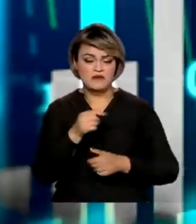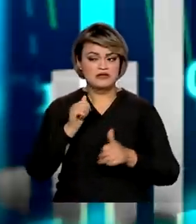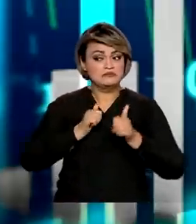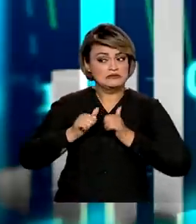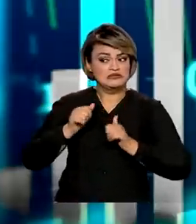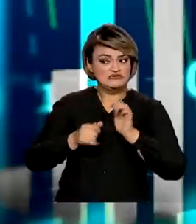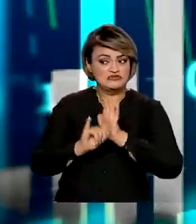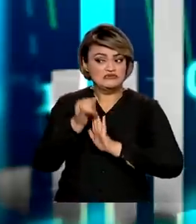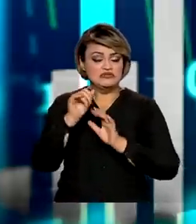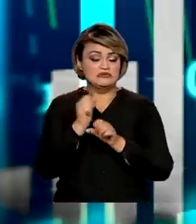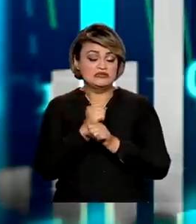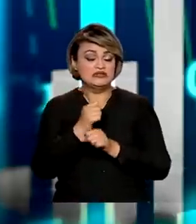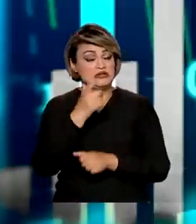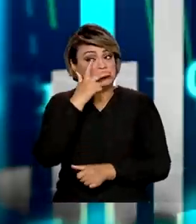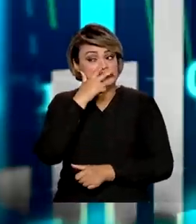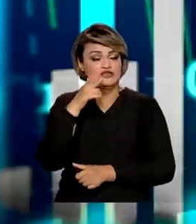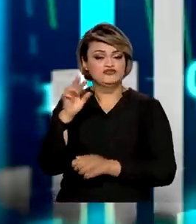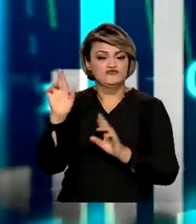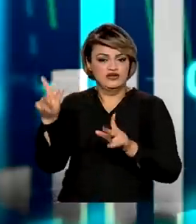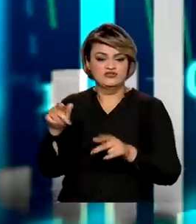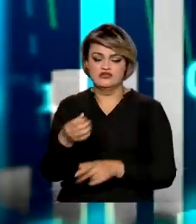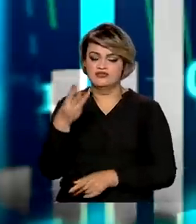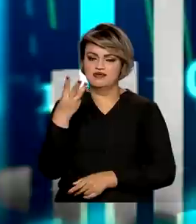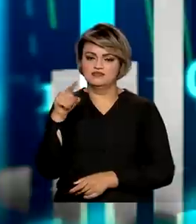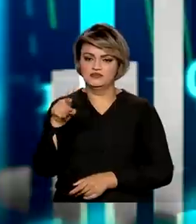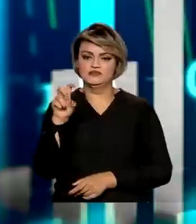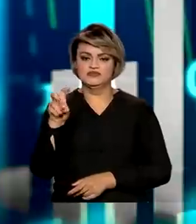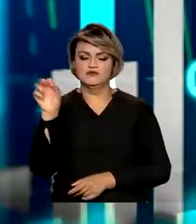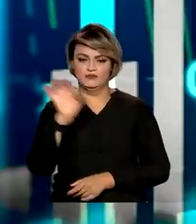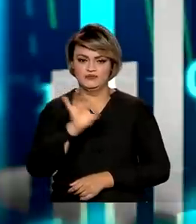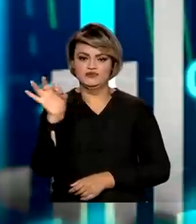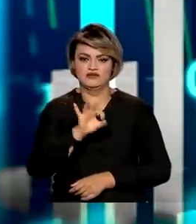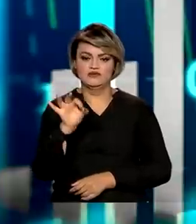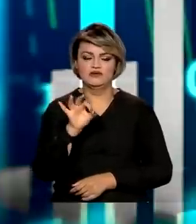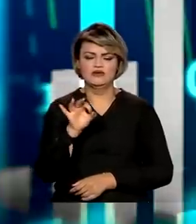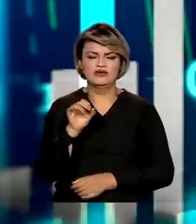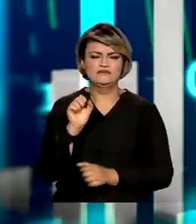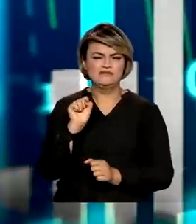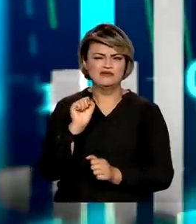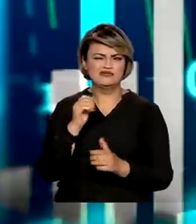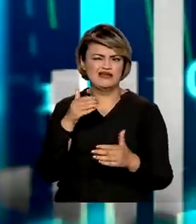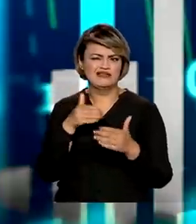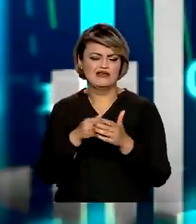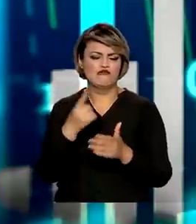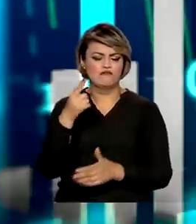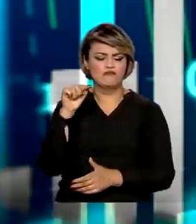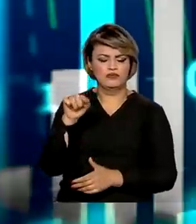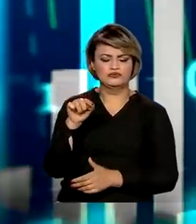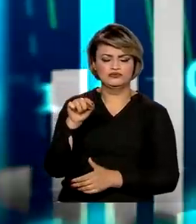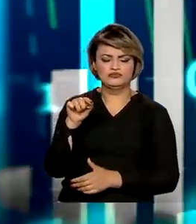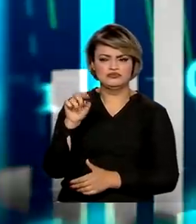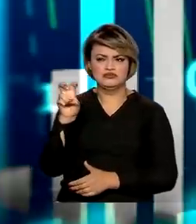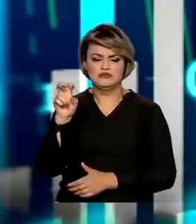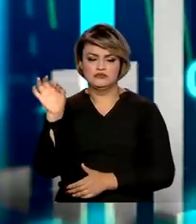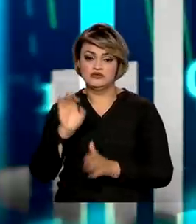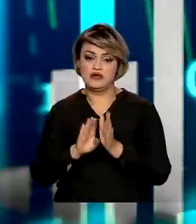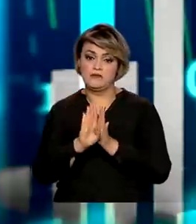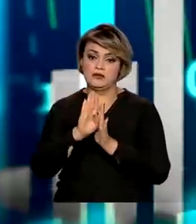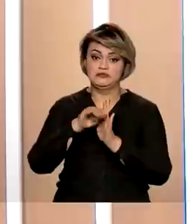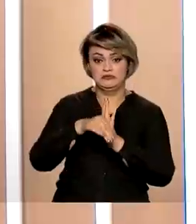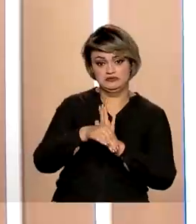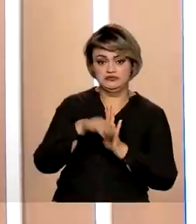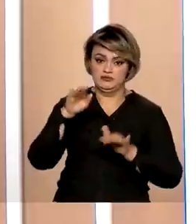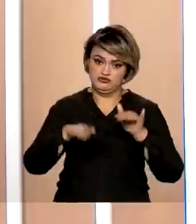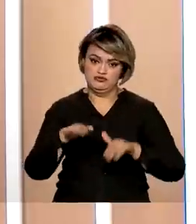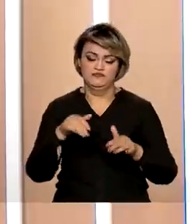de inflação para este ano era três e meio por cento com uma tolerância de um ponto e meio para cima ou para baixo